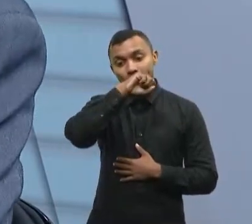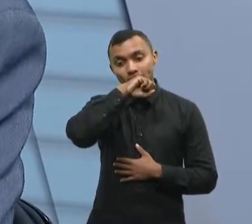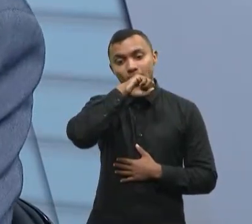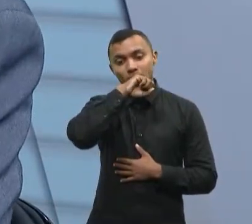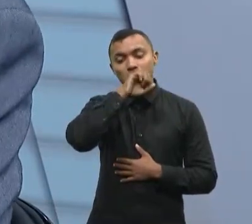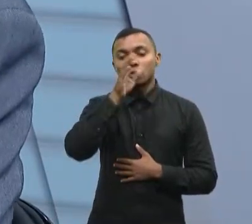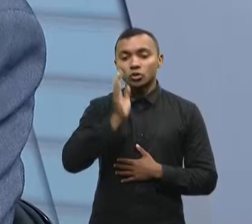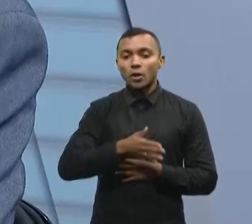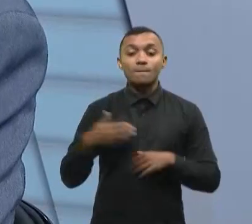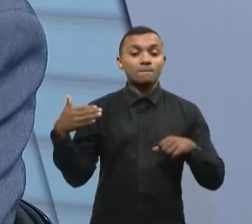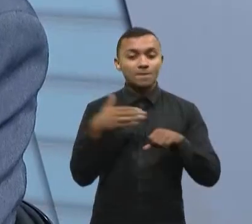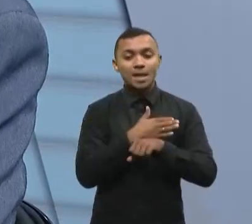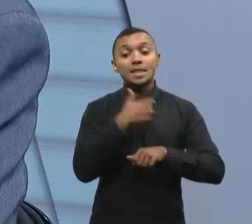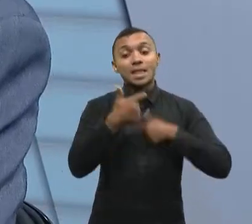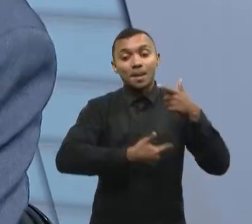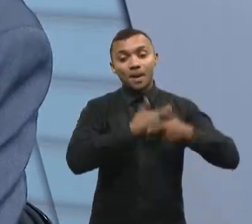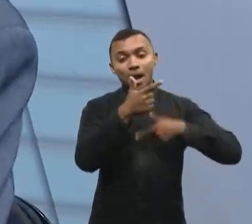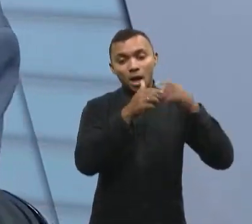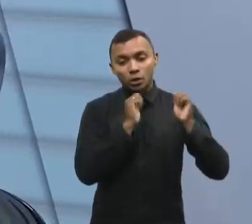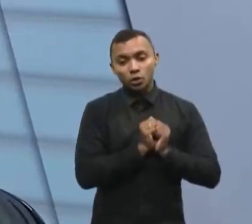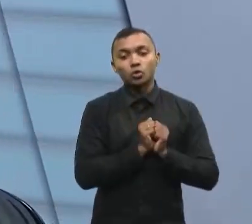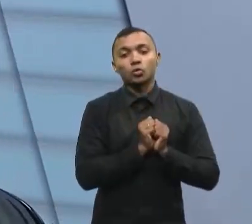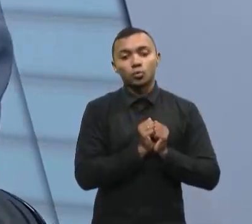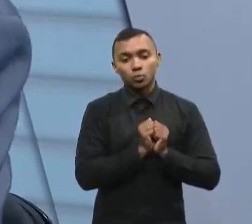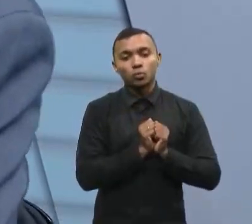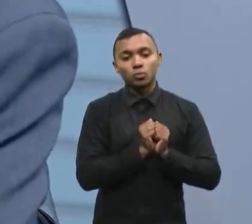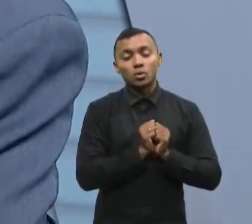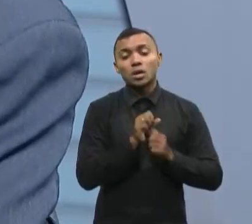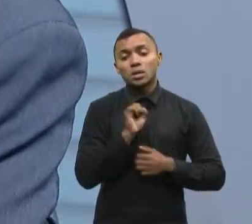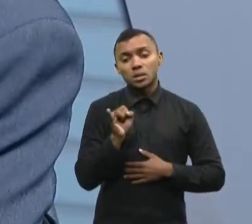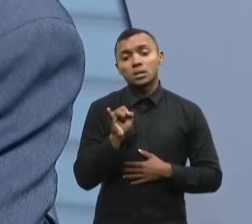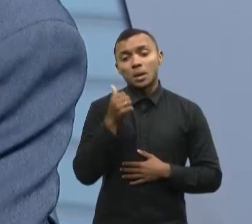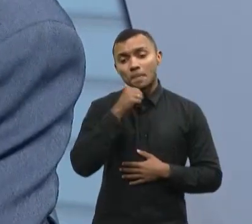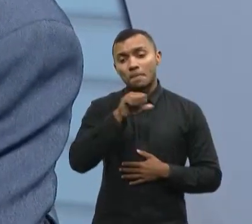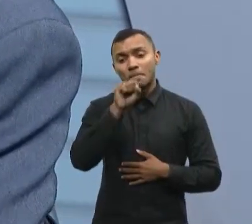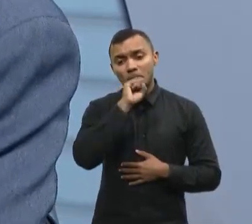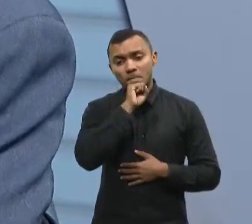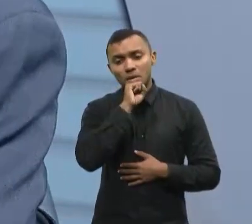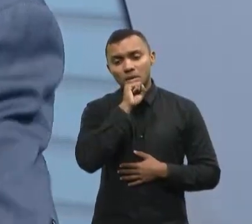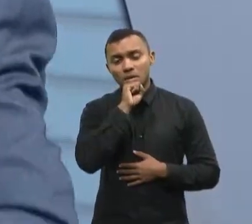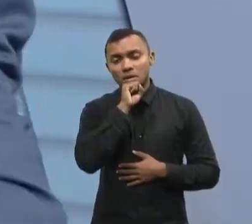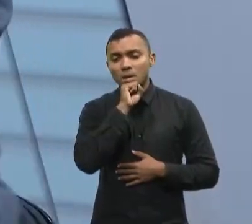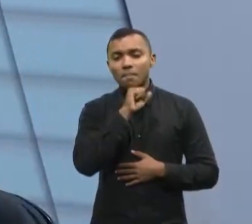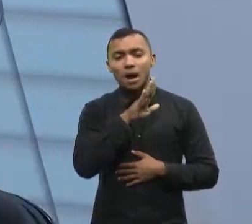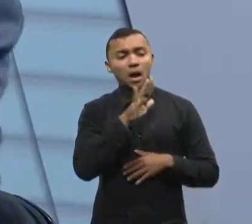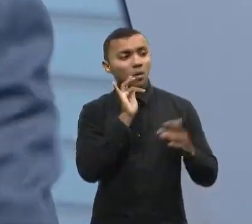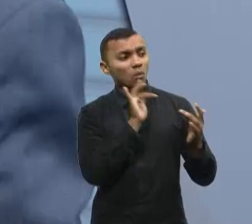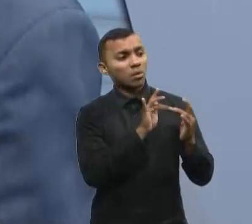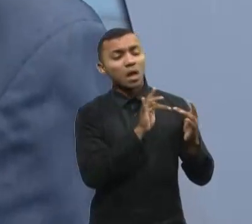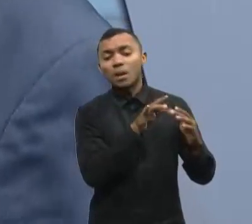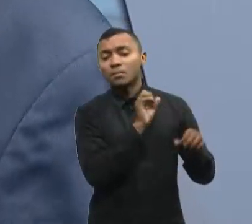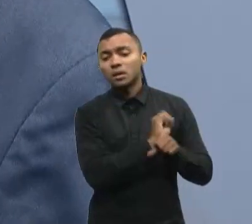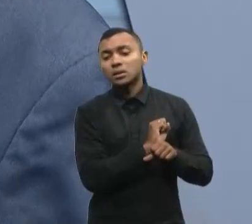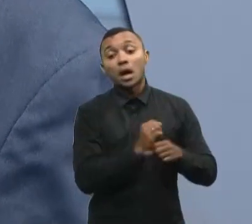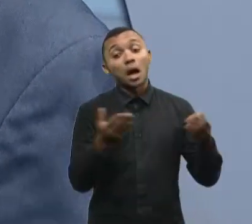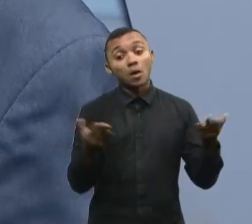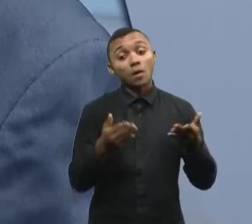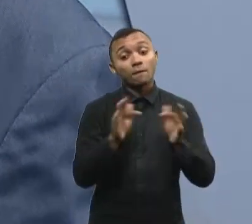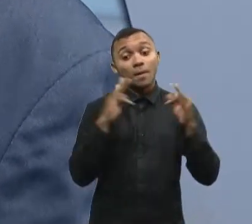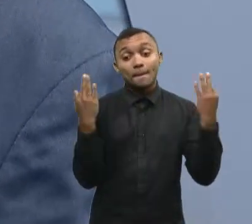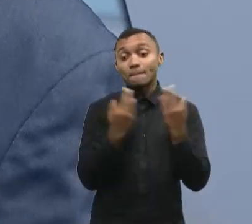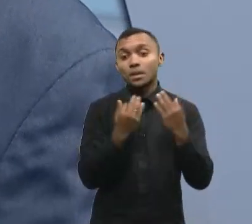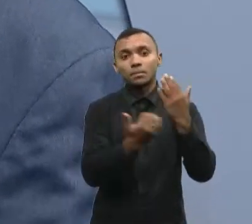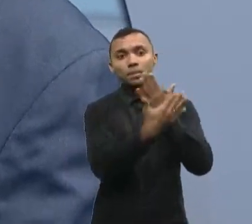para trabalhar com a gente, não é mais aquela... Você é mãe, seja mãe, mas deixa que ele tome conta aqui. Não é mais isso, agora é incluir todo mundo.